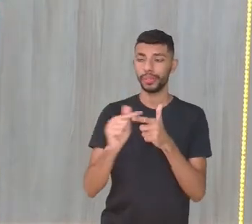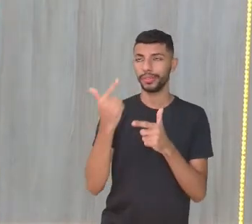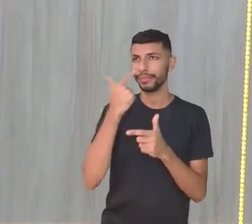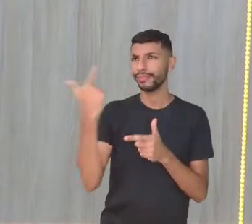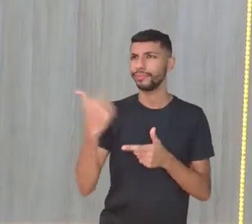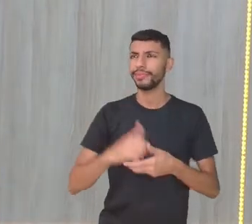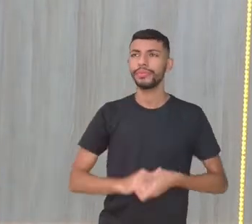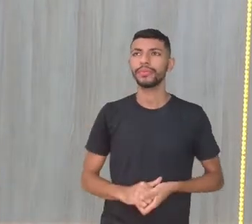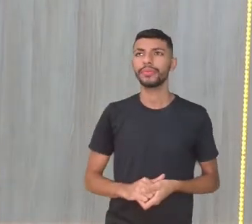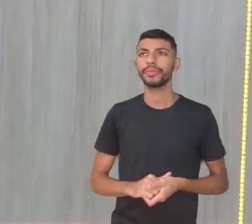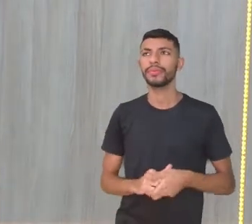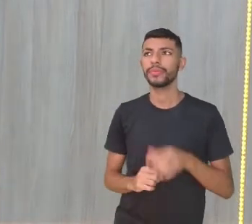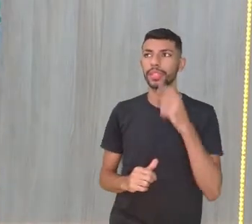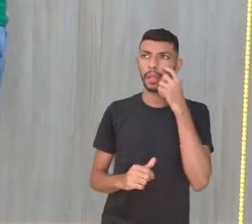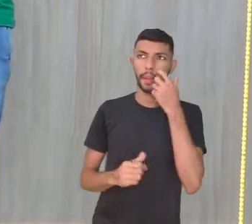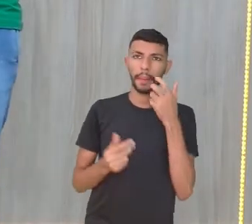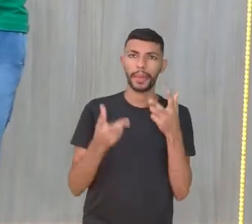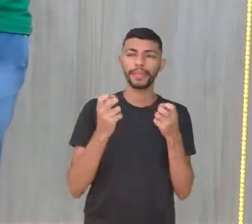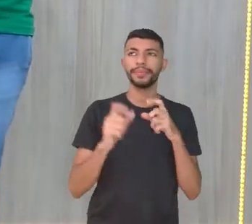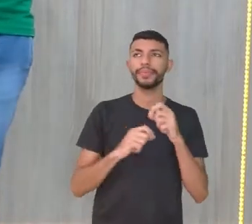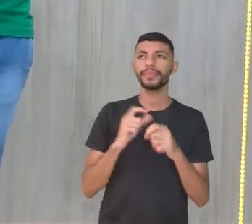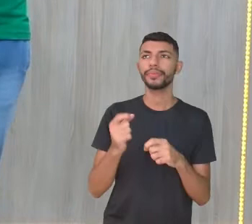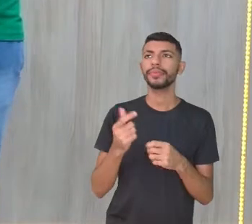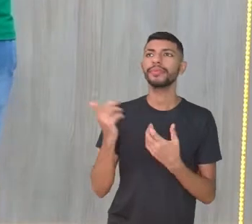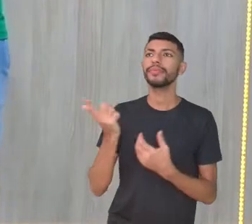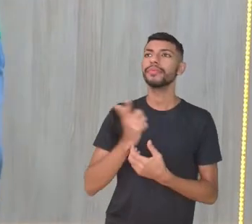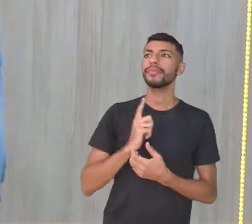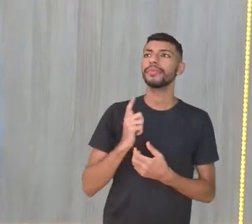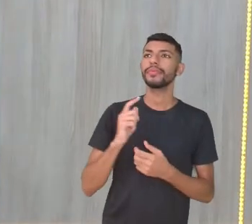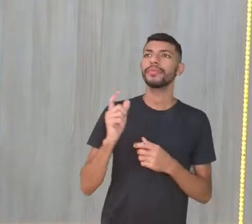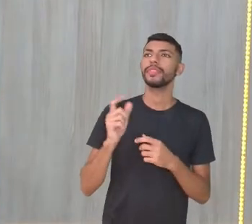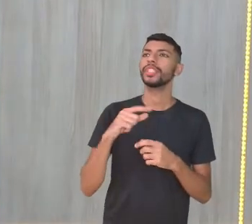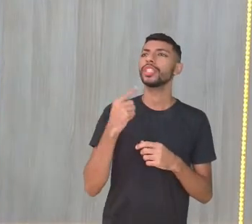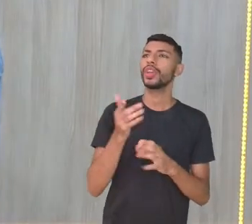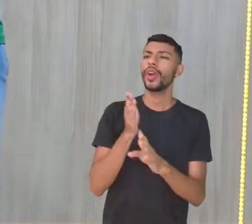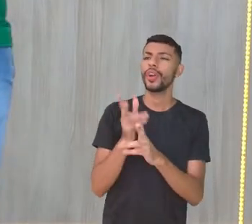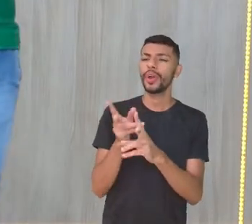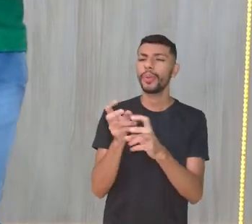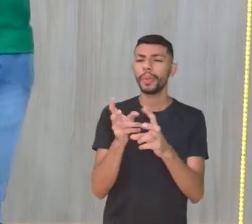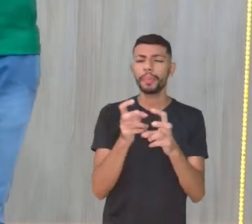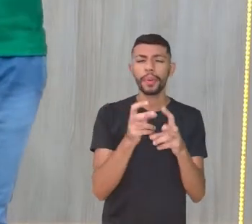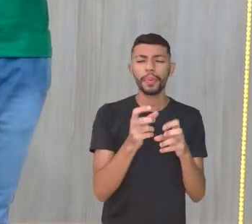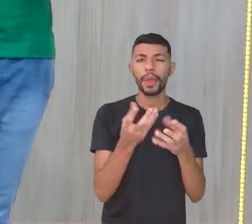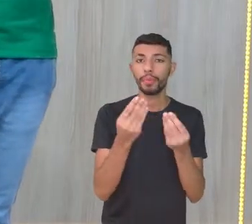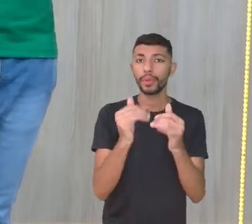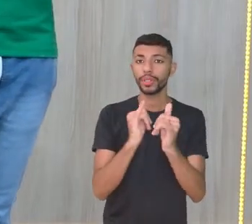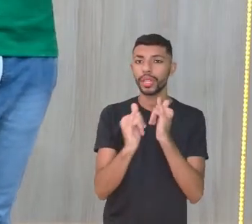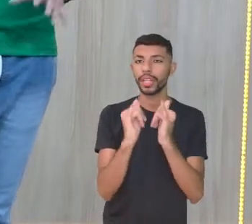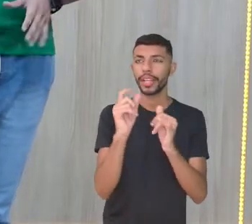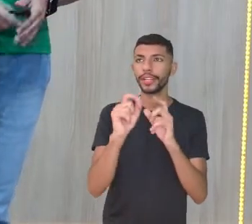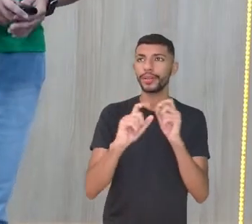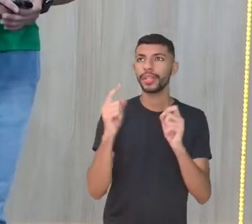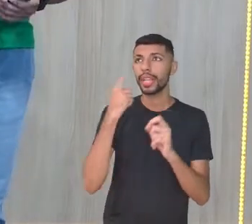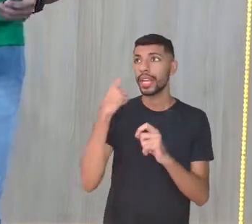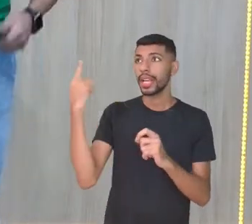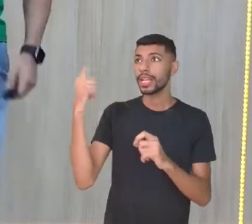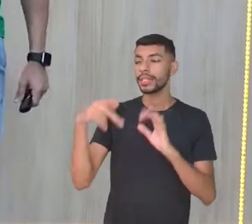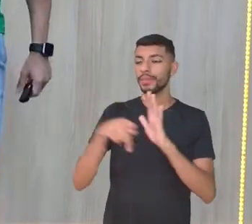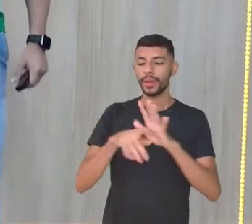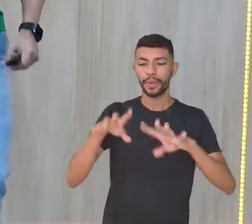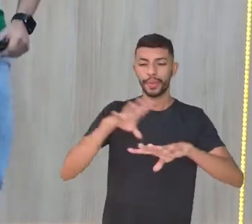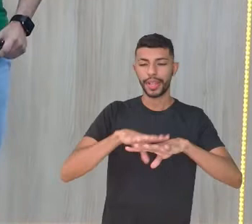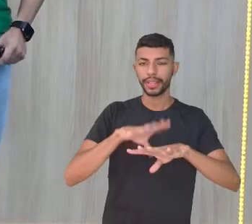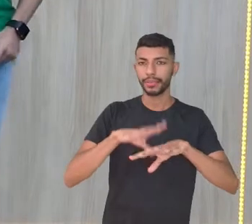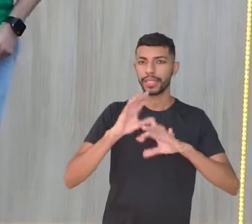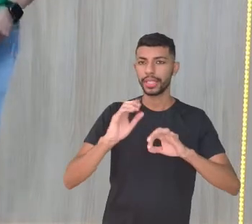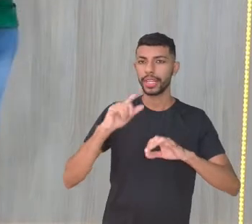Veja, observe aí que a gente vê bastante na internet, né? Esses probleminhas matemáticos, né?